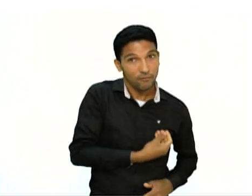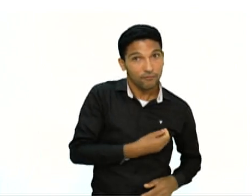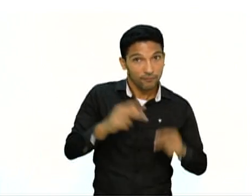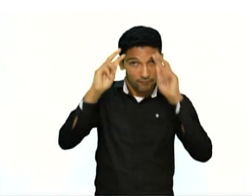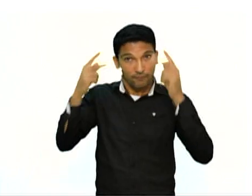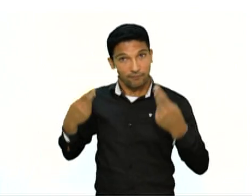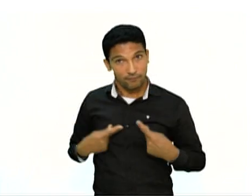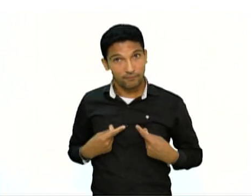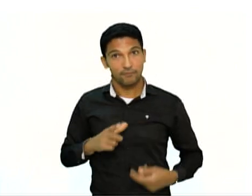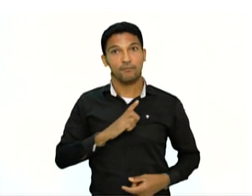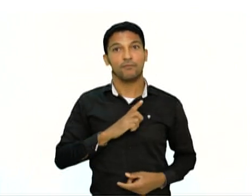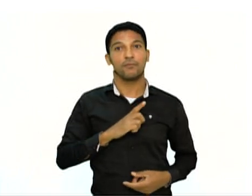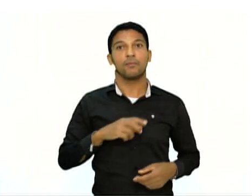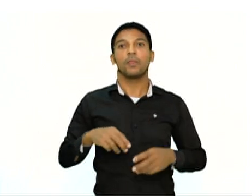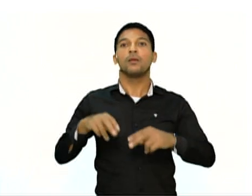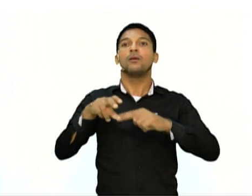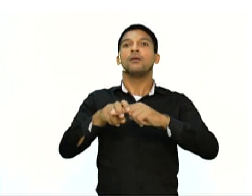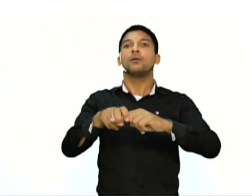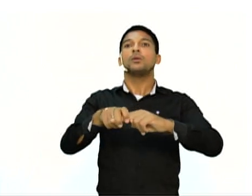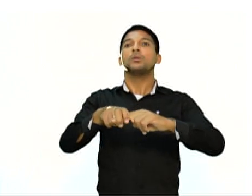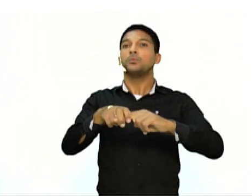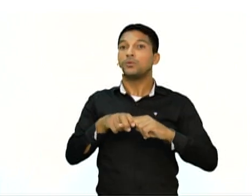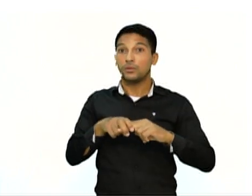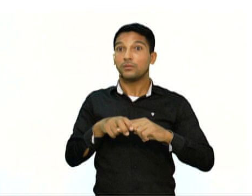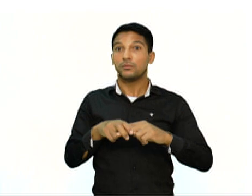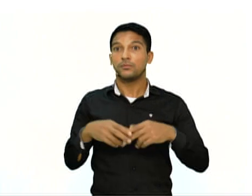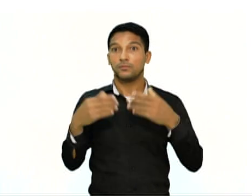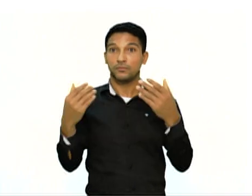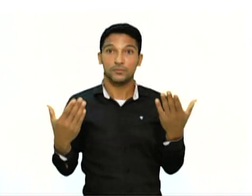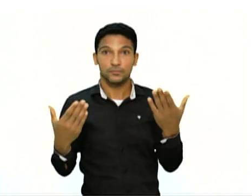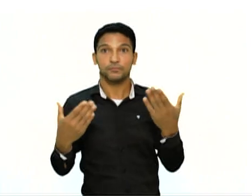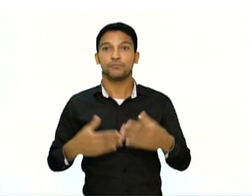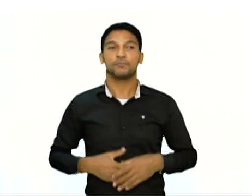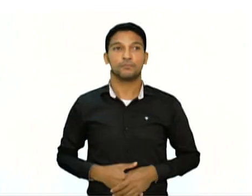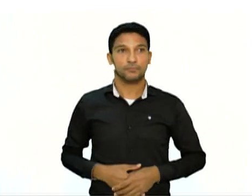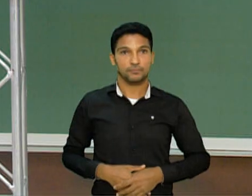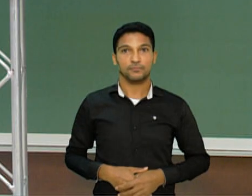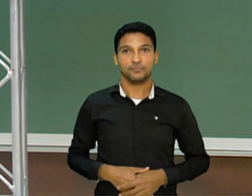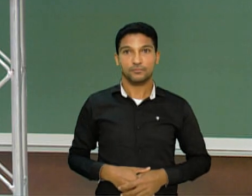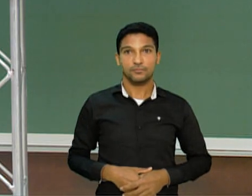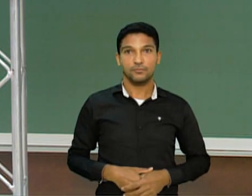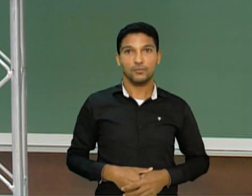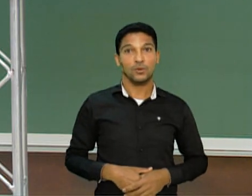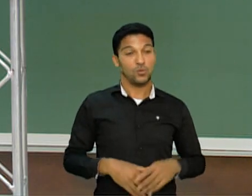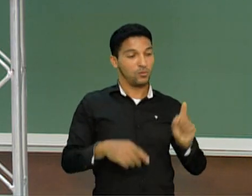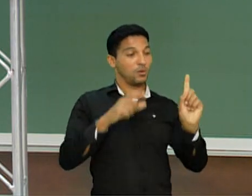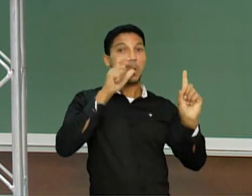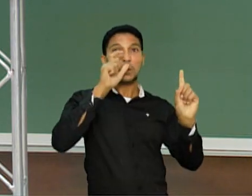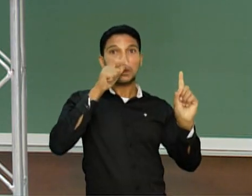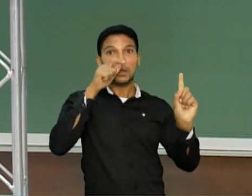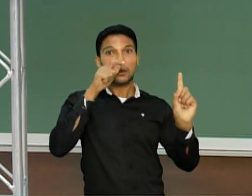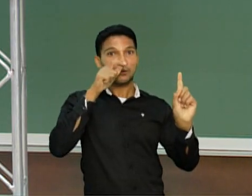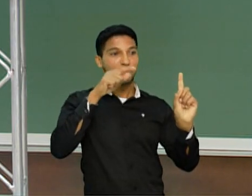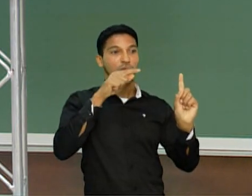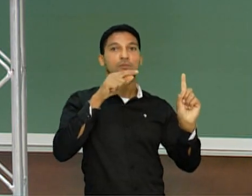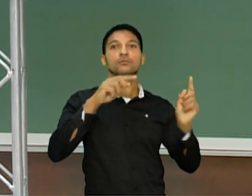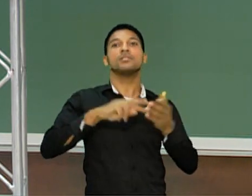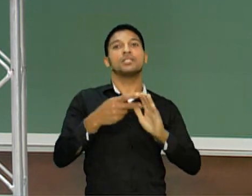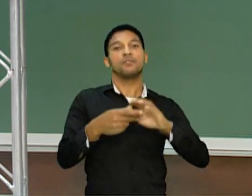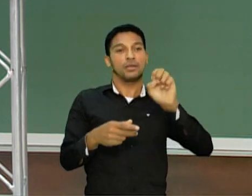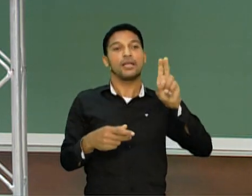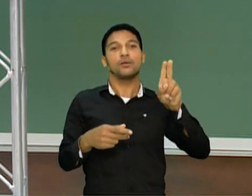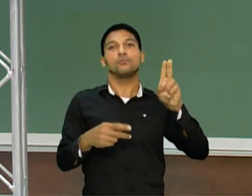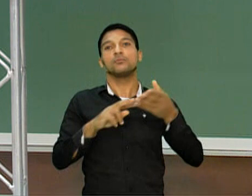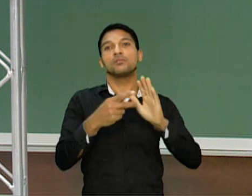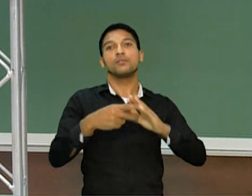eu, essa subjetividade, essa constatação primária dele é, ao ver do Descartes, puro pensamento. Eu penso, eu